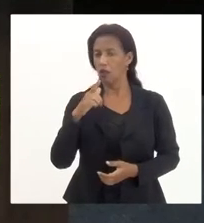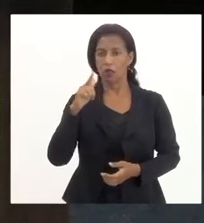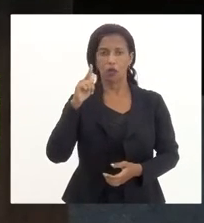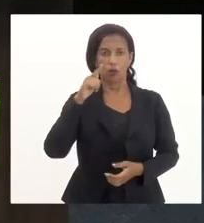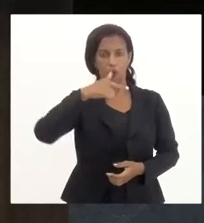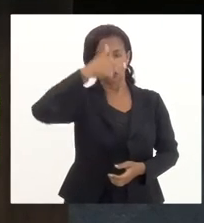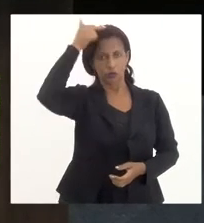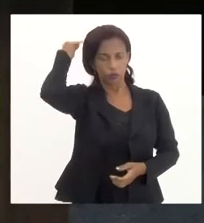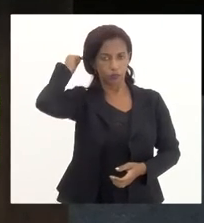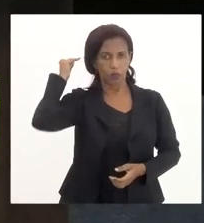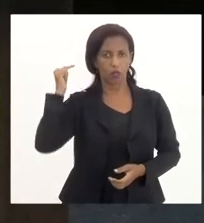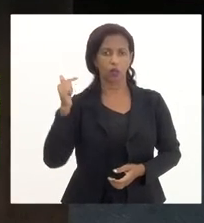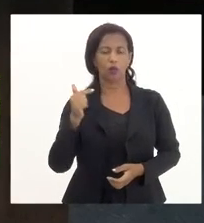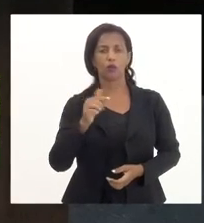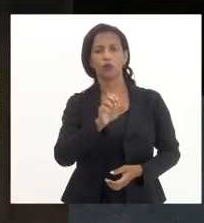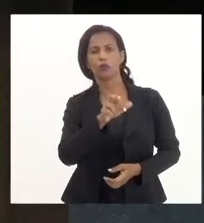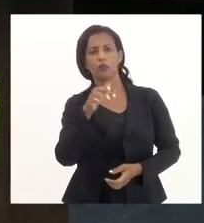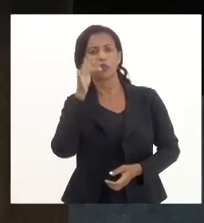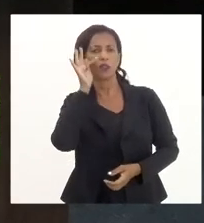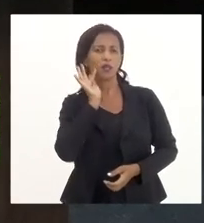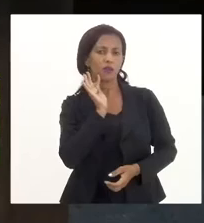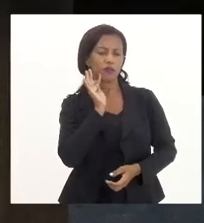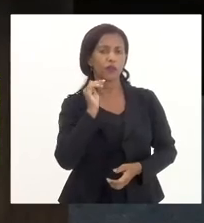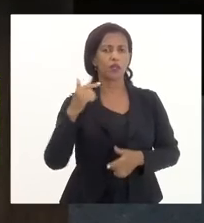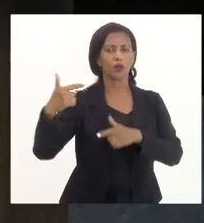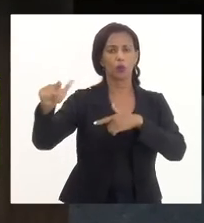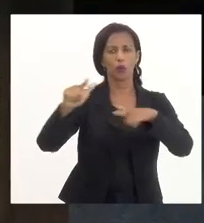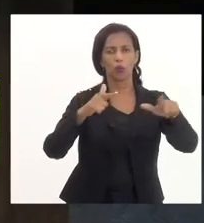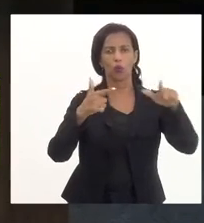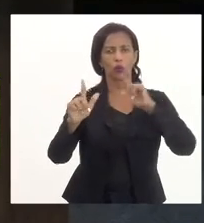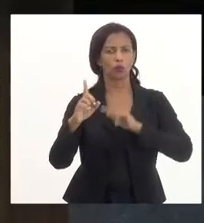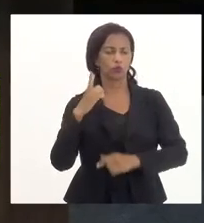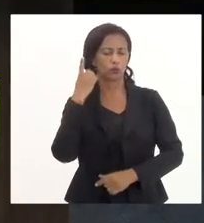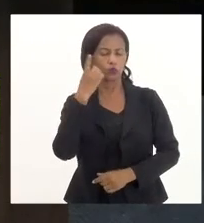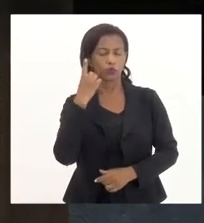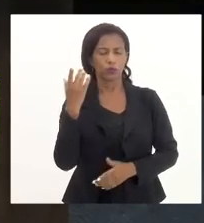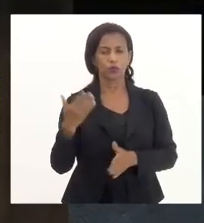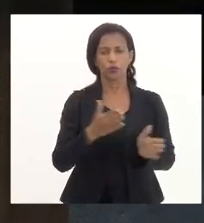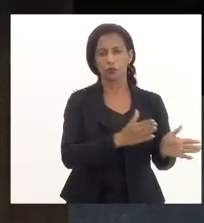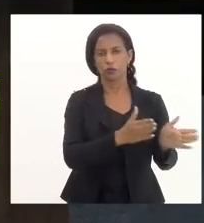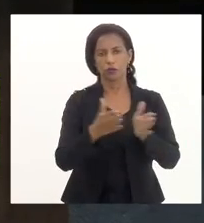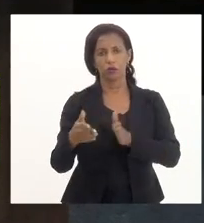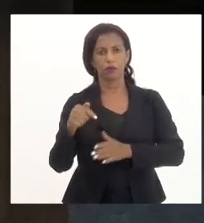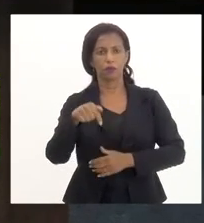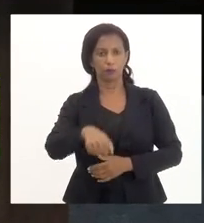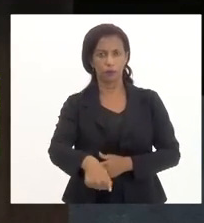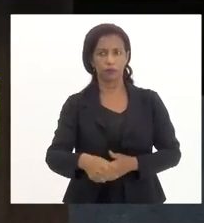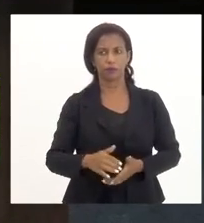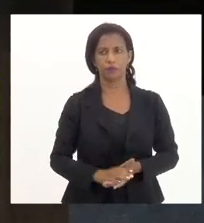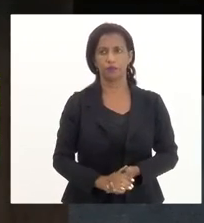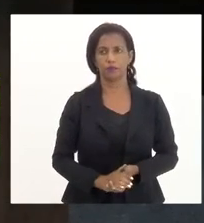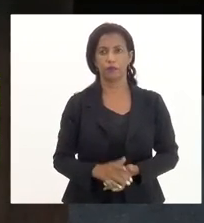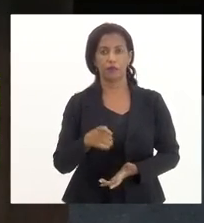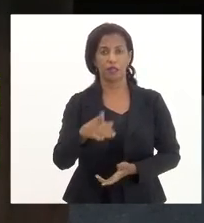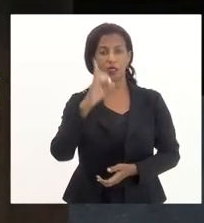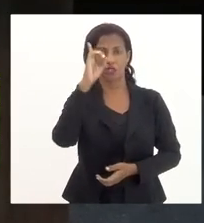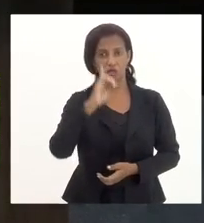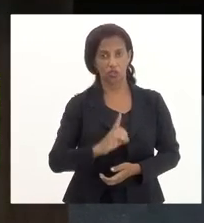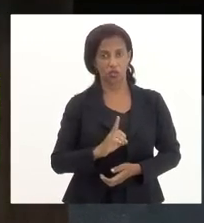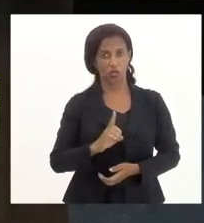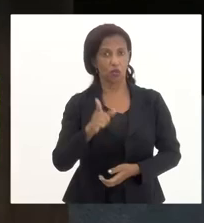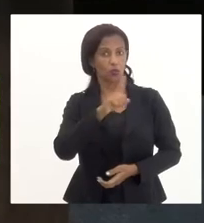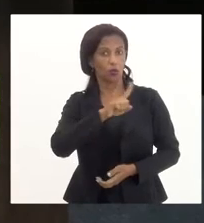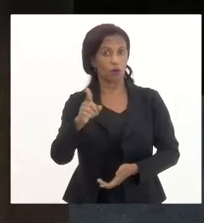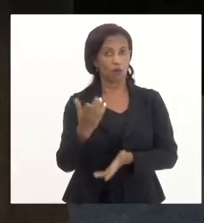Luiz Paulo o tal do serafini demais parlamentares que já passaram por aqui é que esse direito